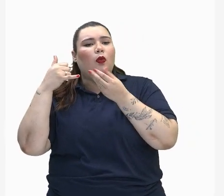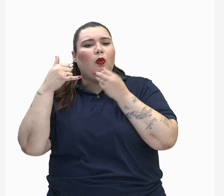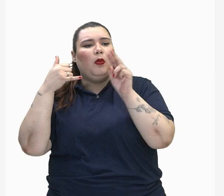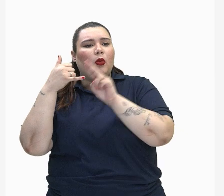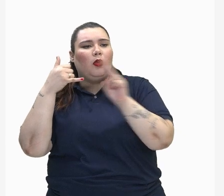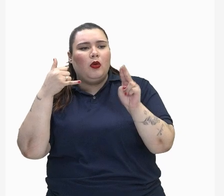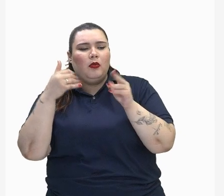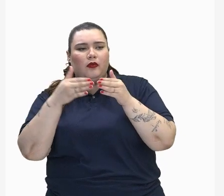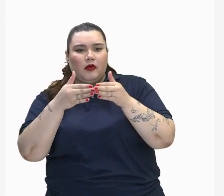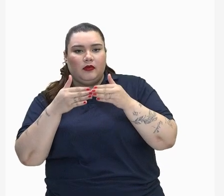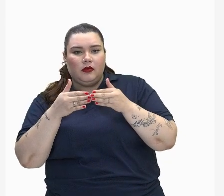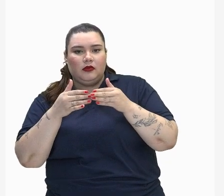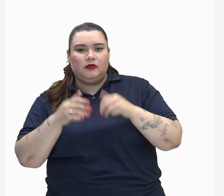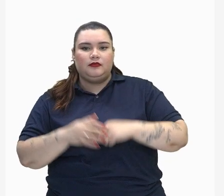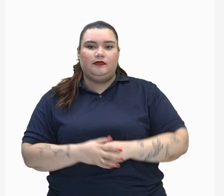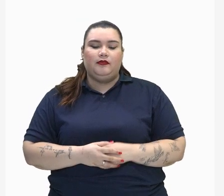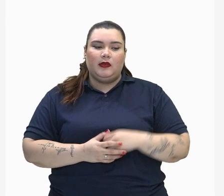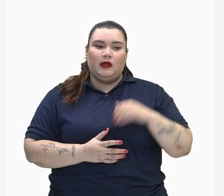favor?